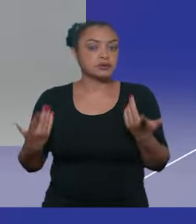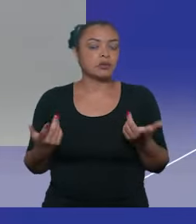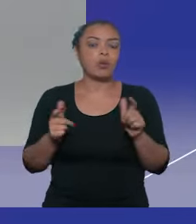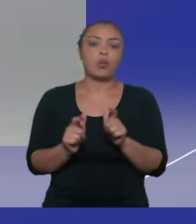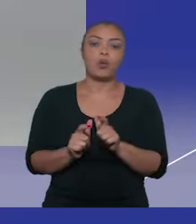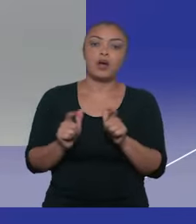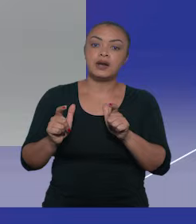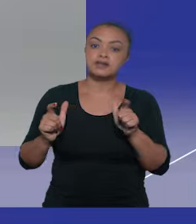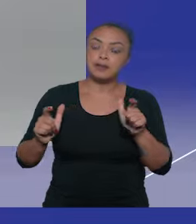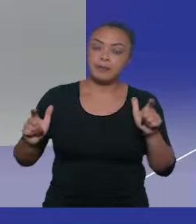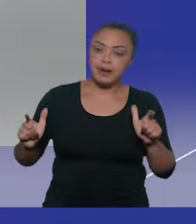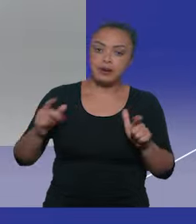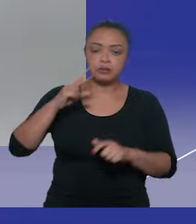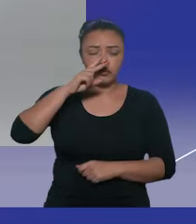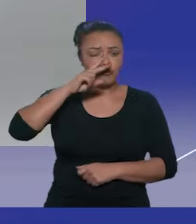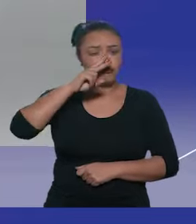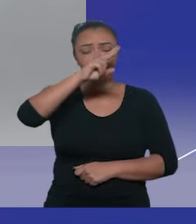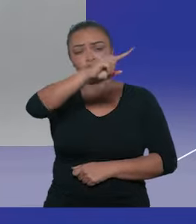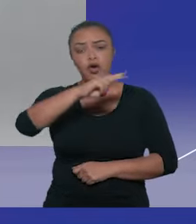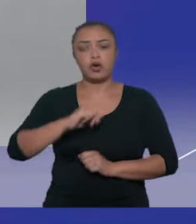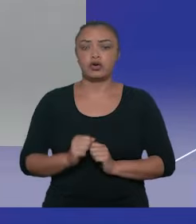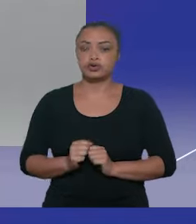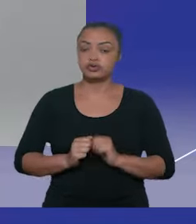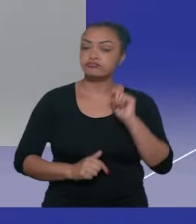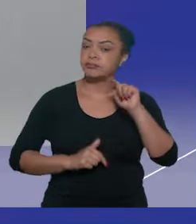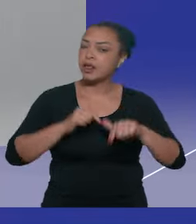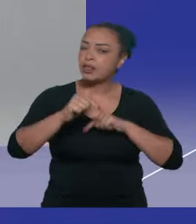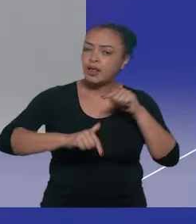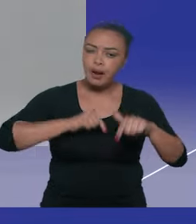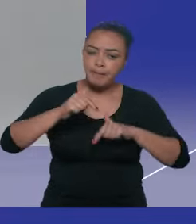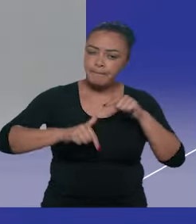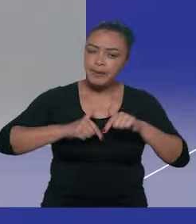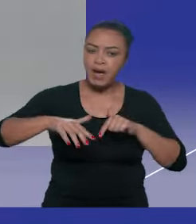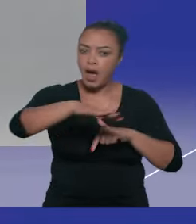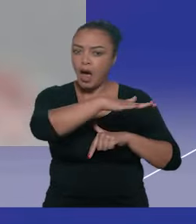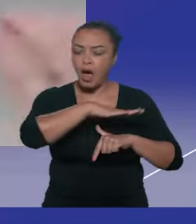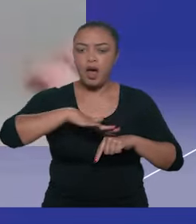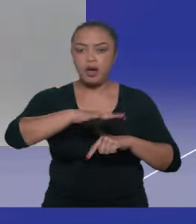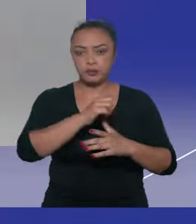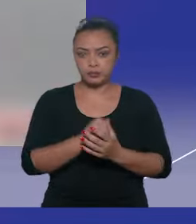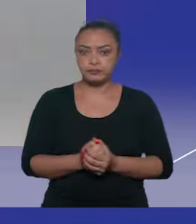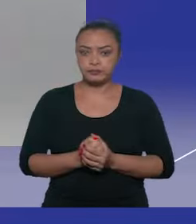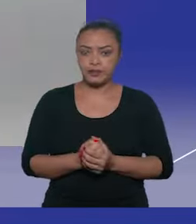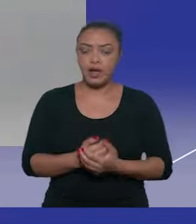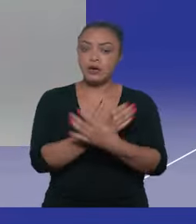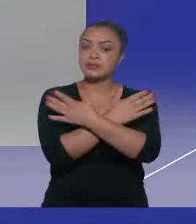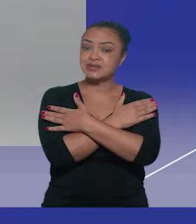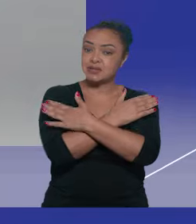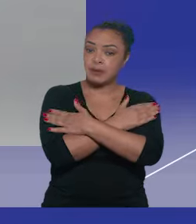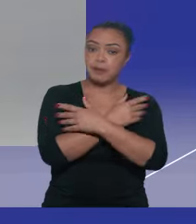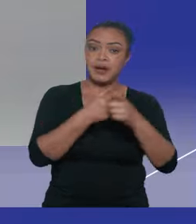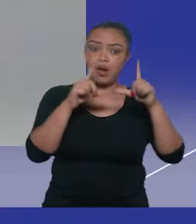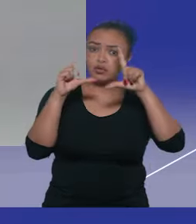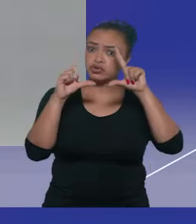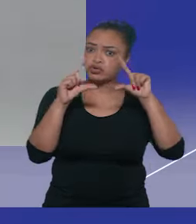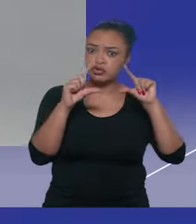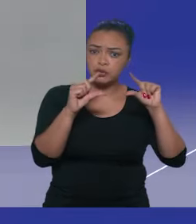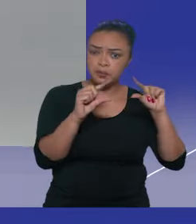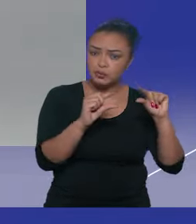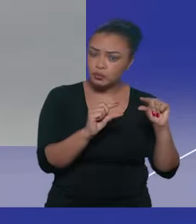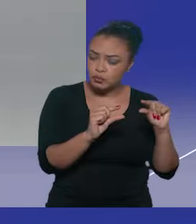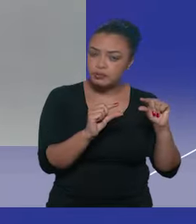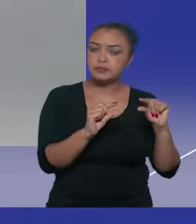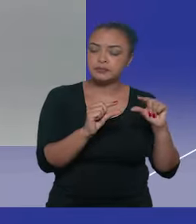um crescimento muito forte, com o mercado de trabalho aquecido. Aliás, as taxas de desemprego nos Estados Unidos estão nas mínimas